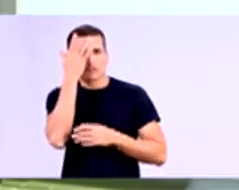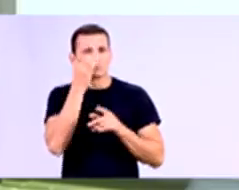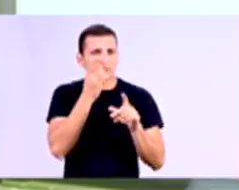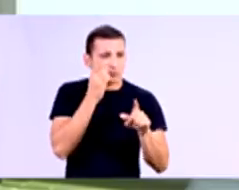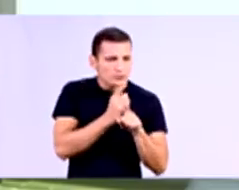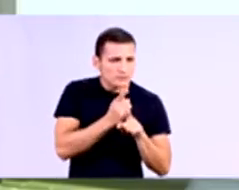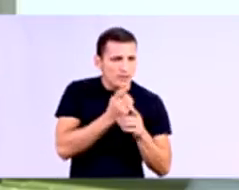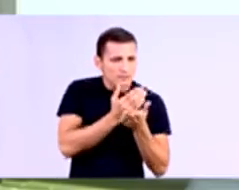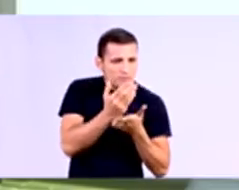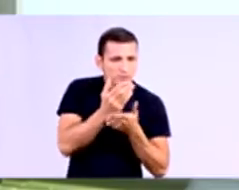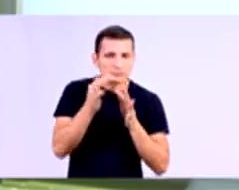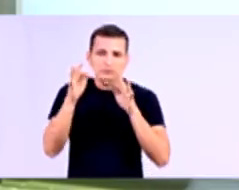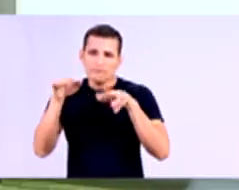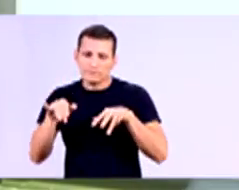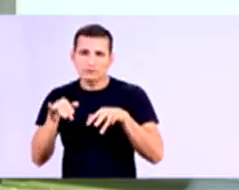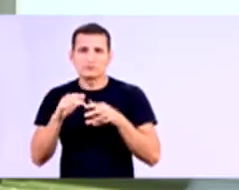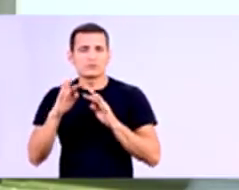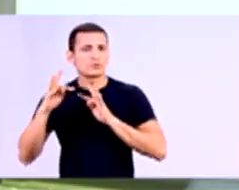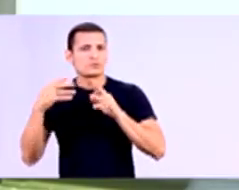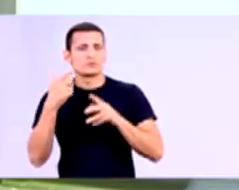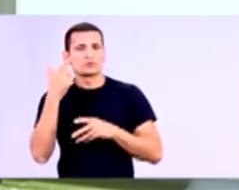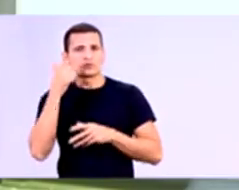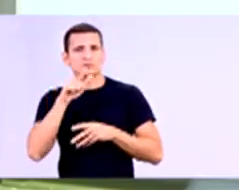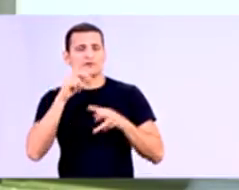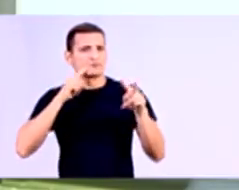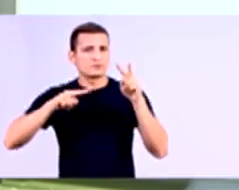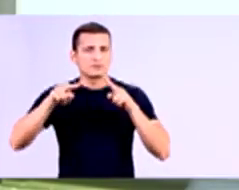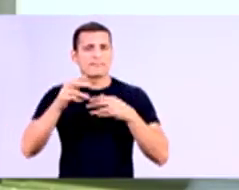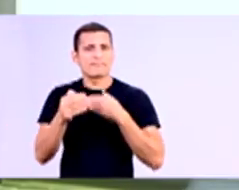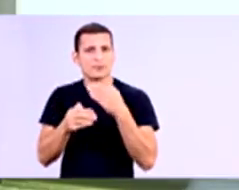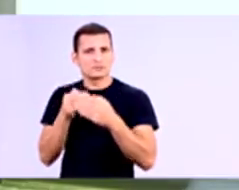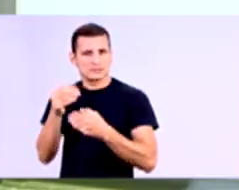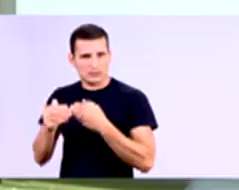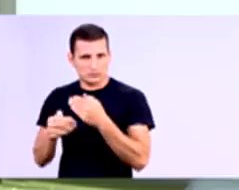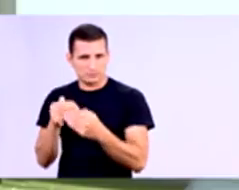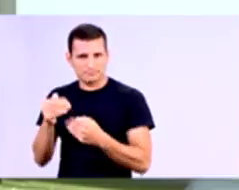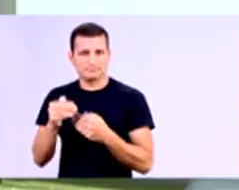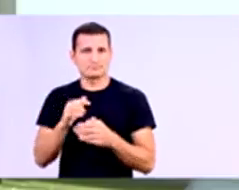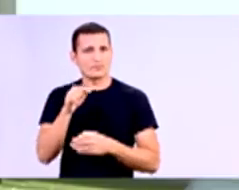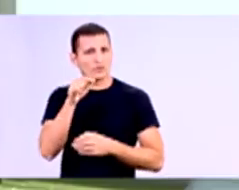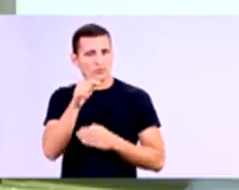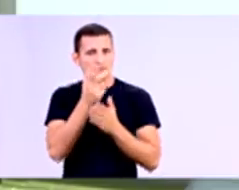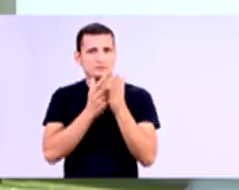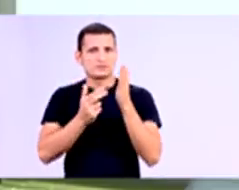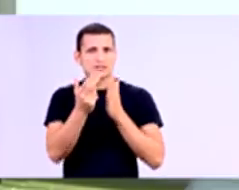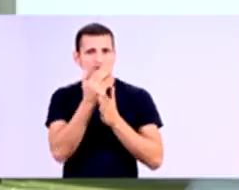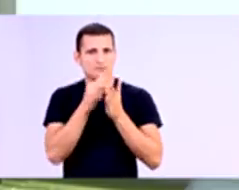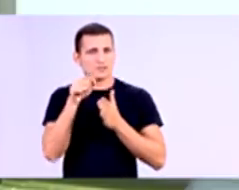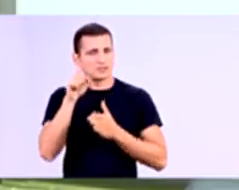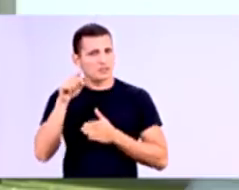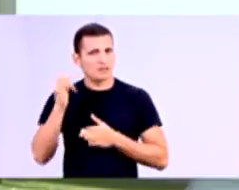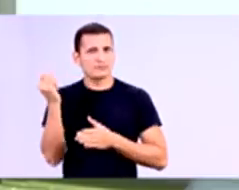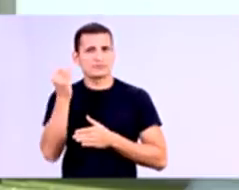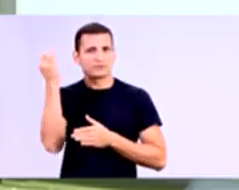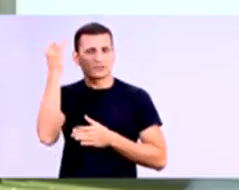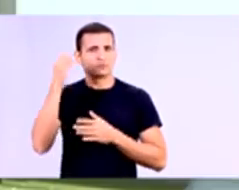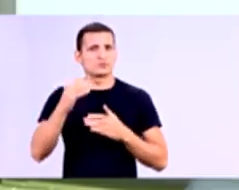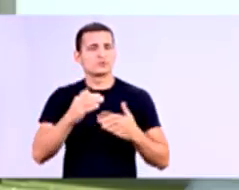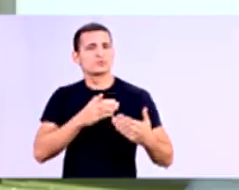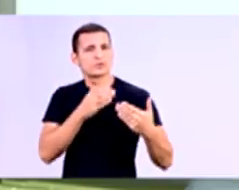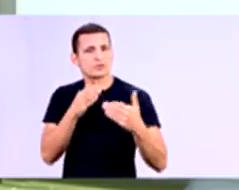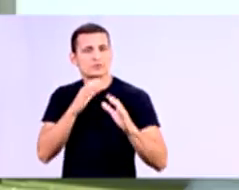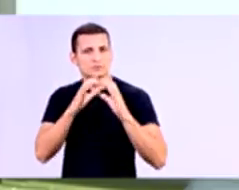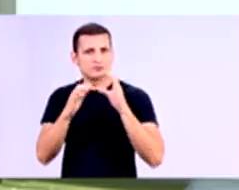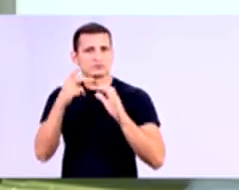onde está o fim. E todo mundo consegue visualizar um processo passo a passo. Então, com esse diagrama, ele é muito importante durante a comunicação